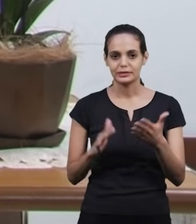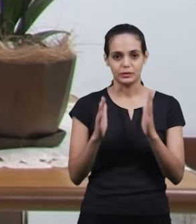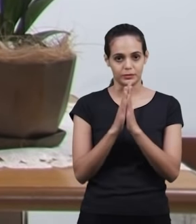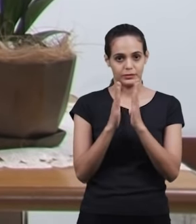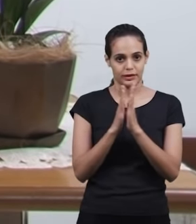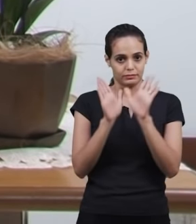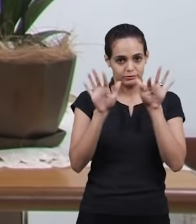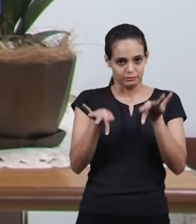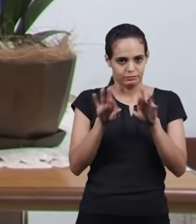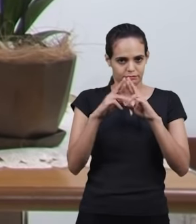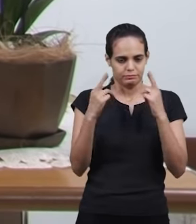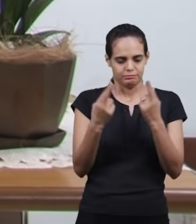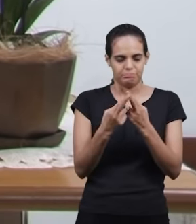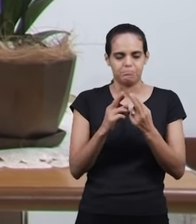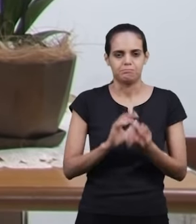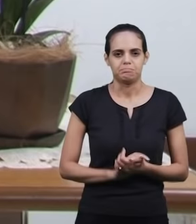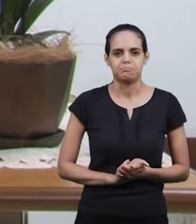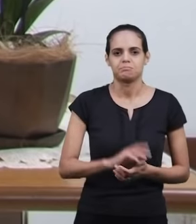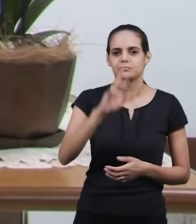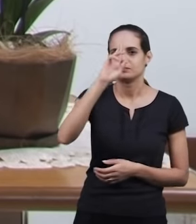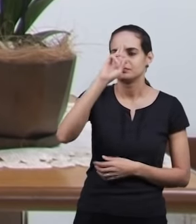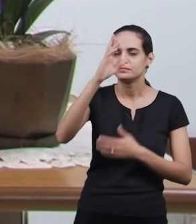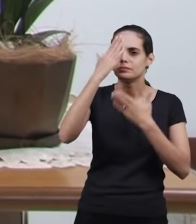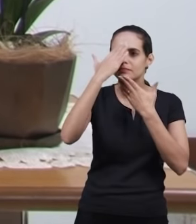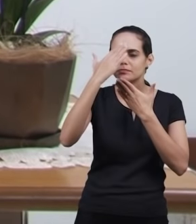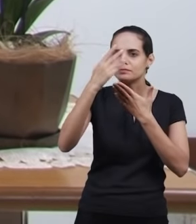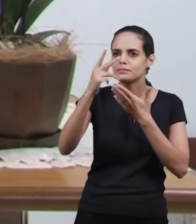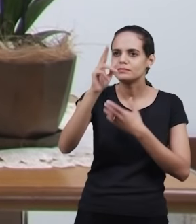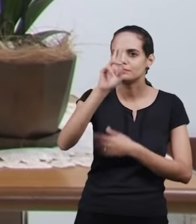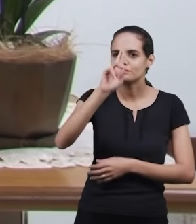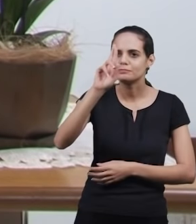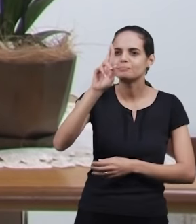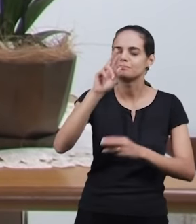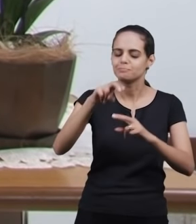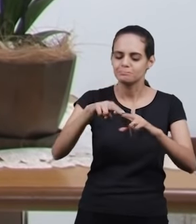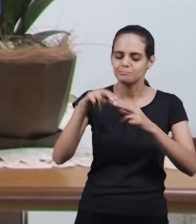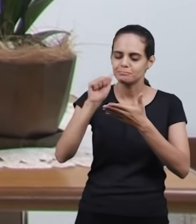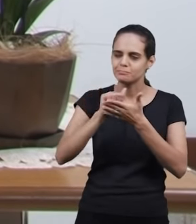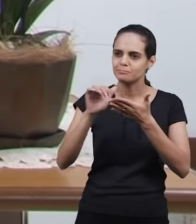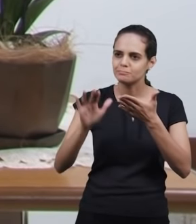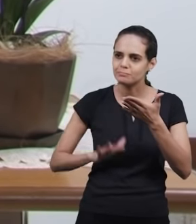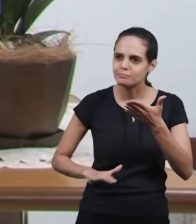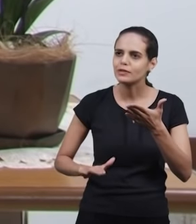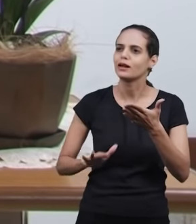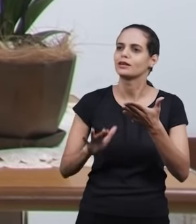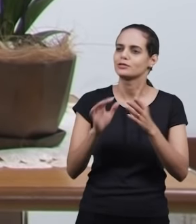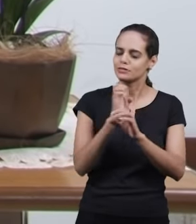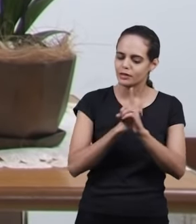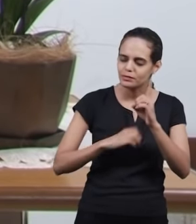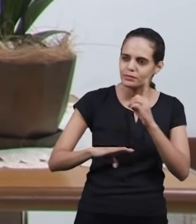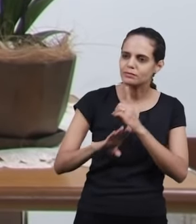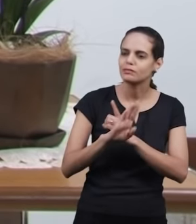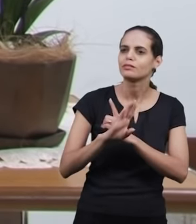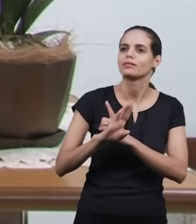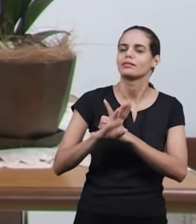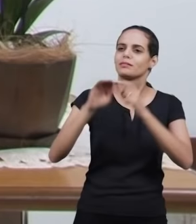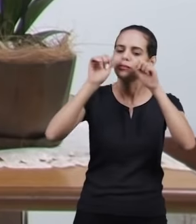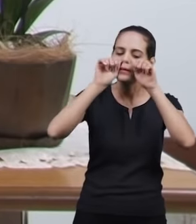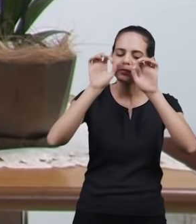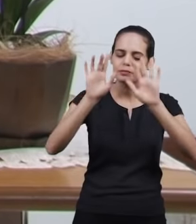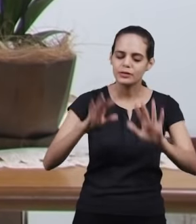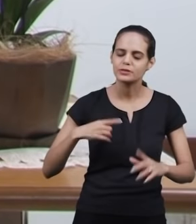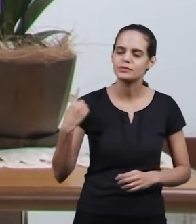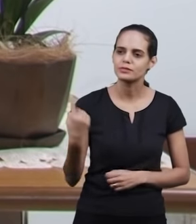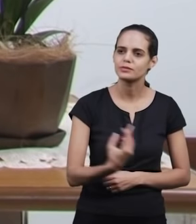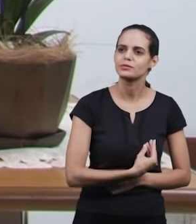terminar esta reunião. Senhor Deus, nós louvamos ao Teu nome por este trabalho, pela Tua bênção sobre a nossa vida